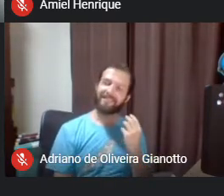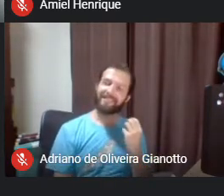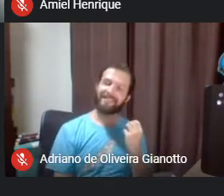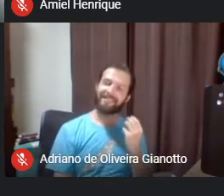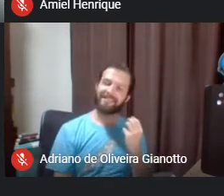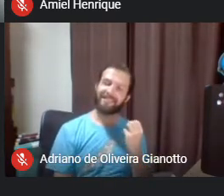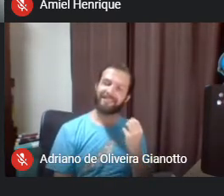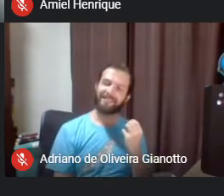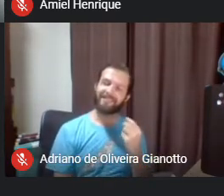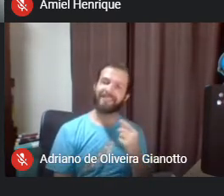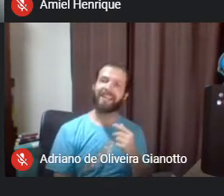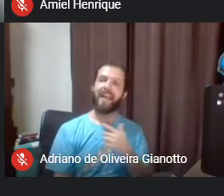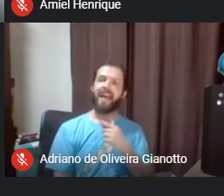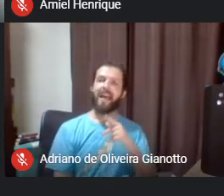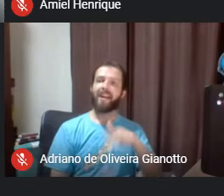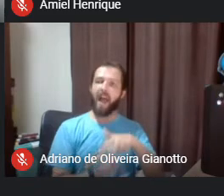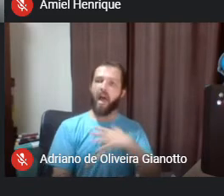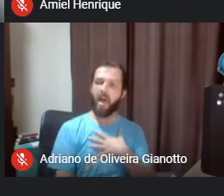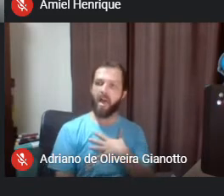ele saiu em viagem,